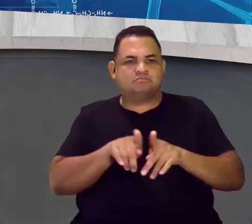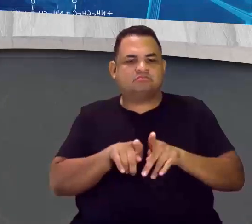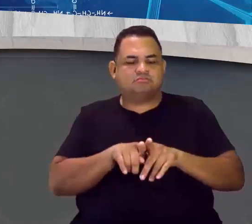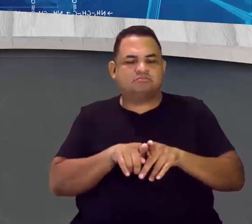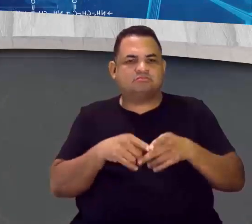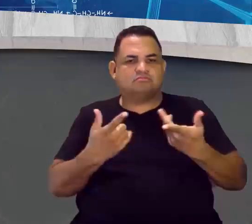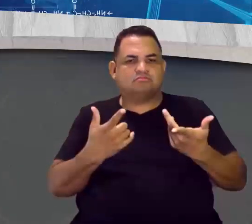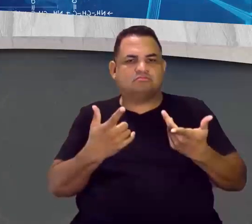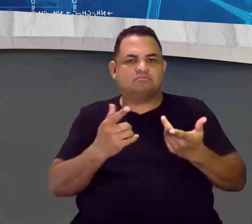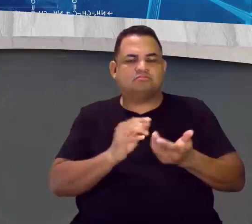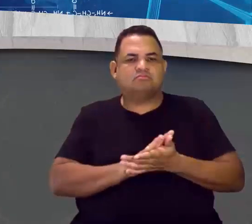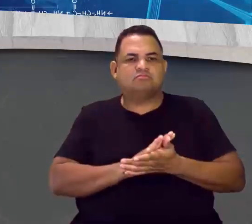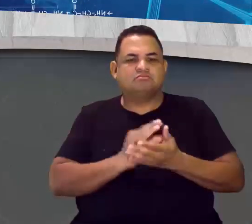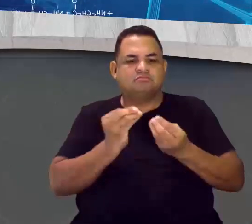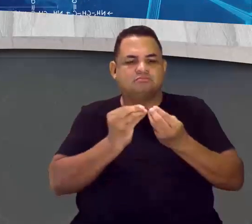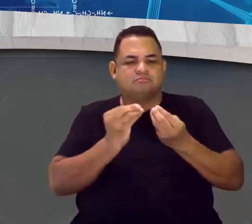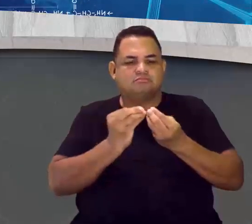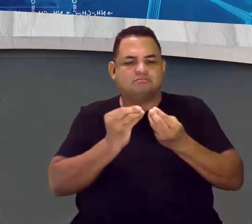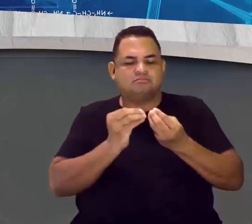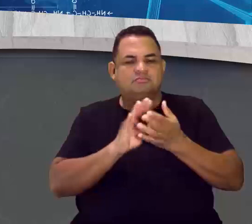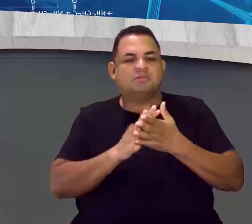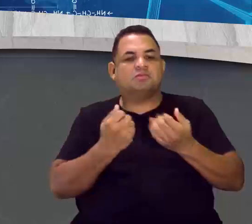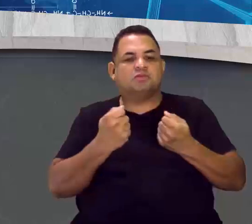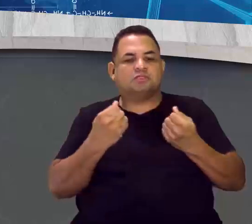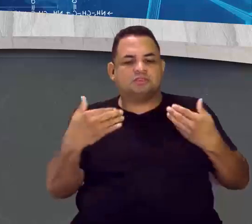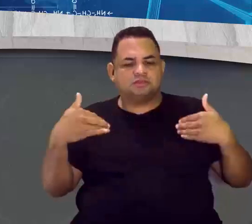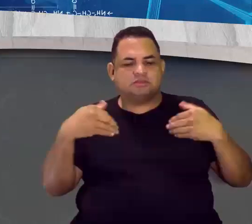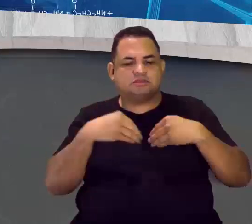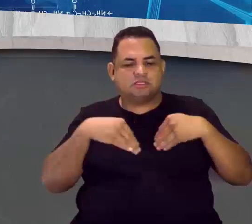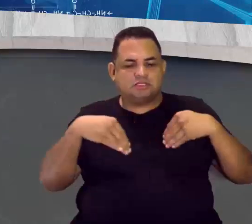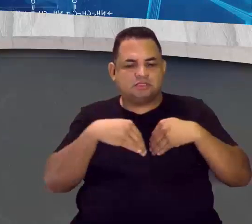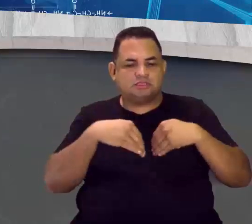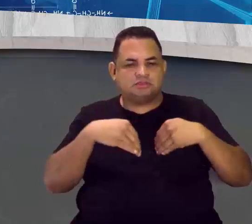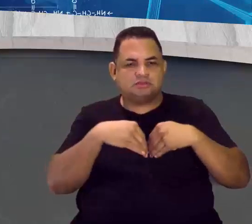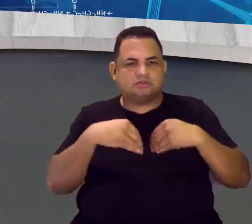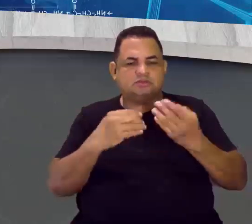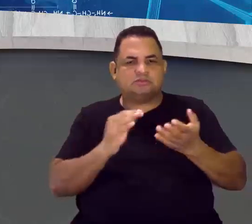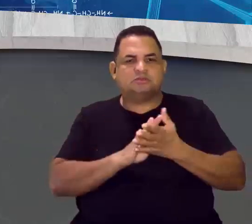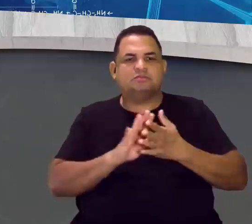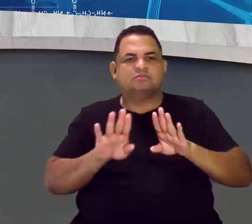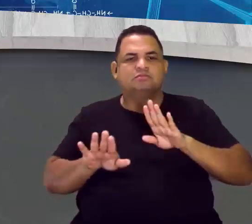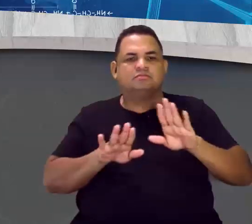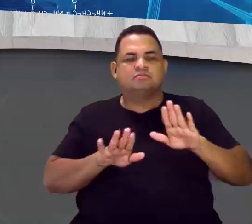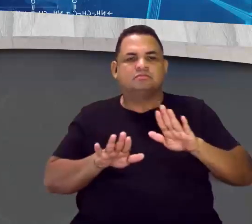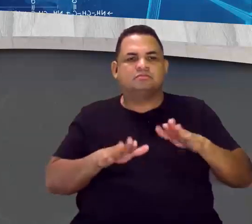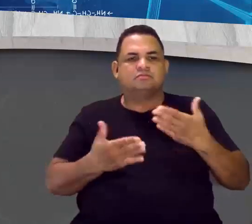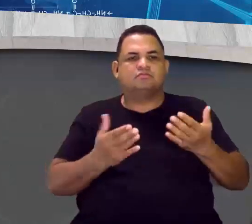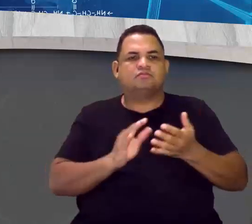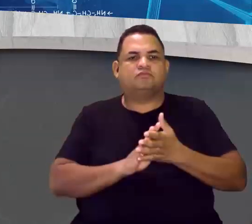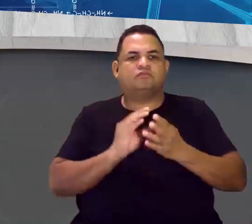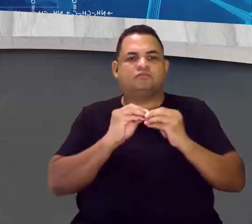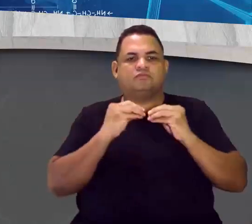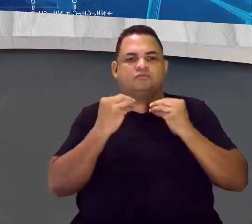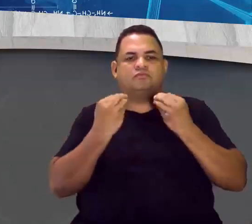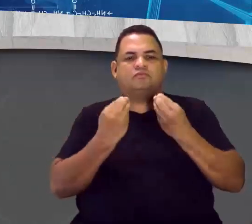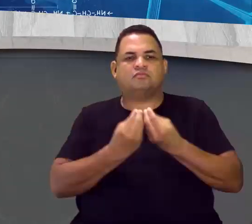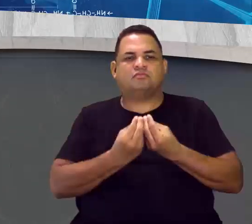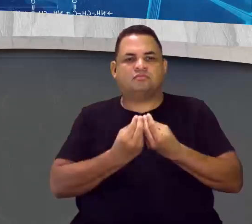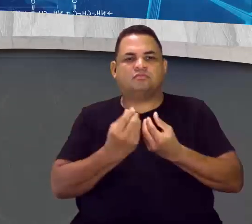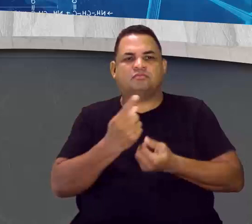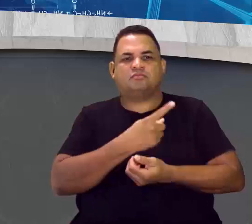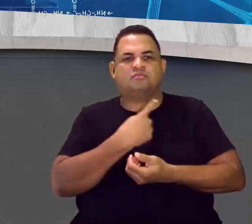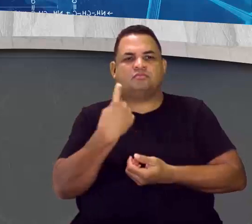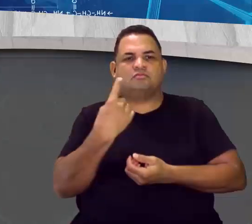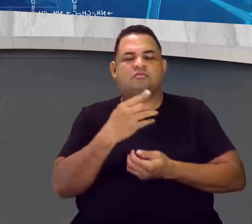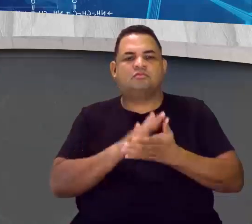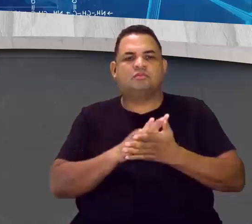moléculas que têm maior atração umas pelas outras, mas depende das substâncias que nós